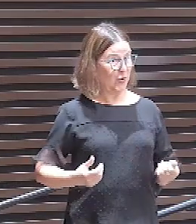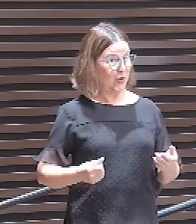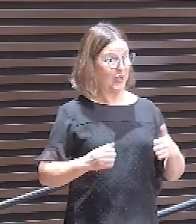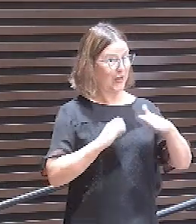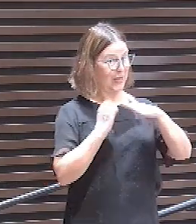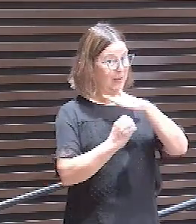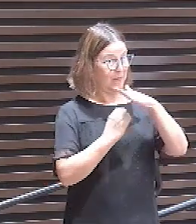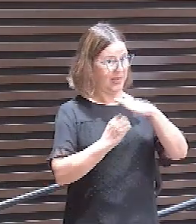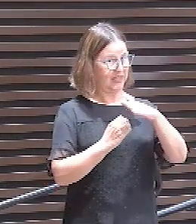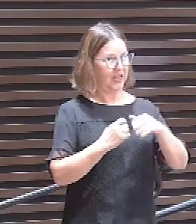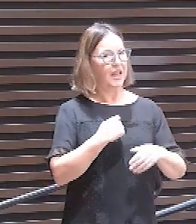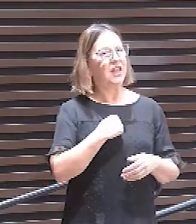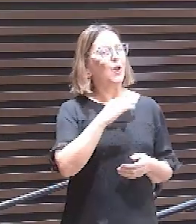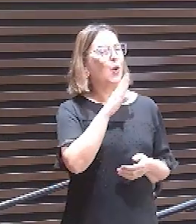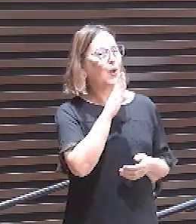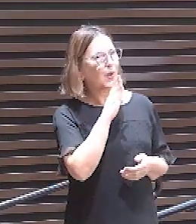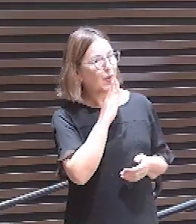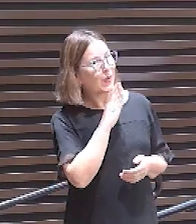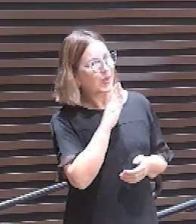E eu conheço